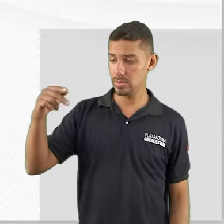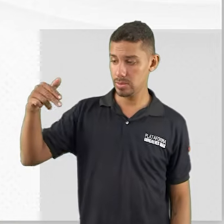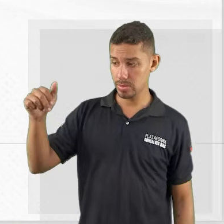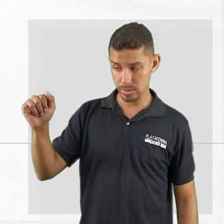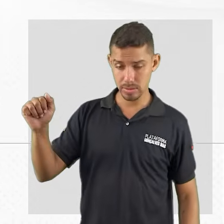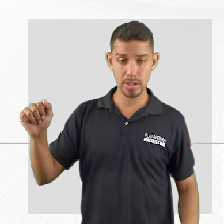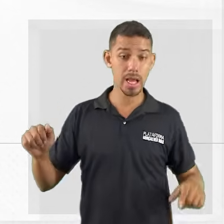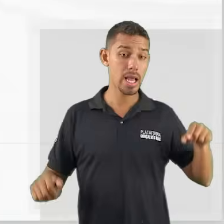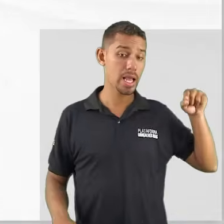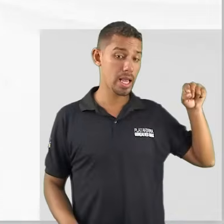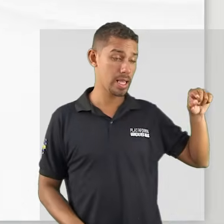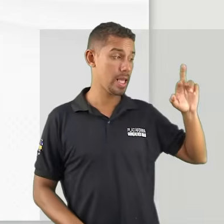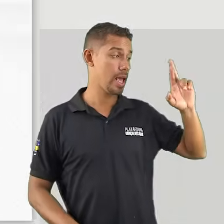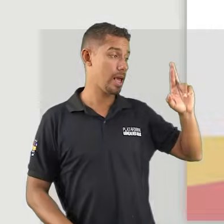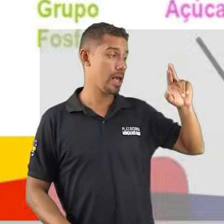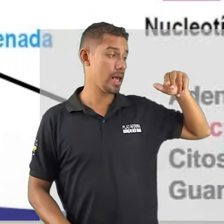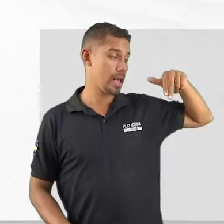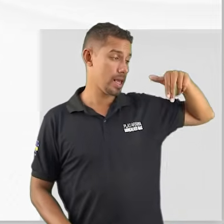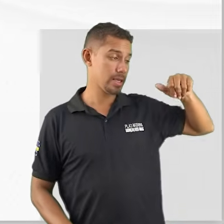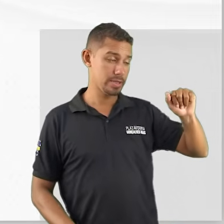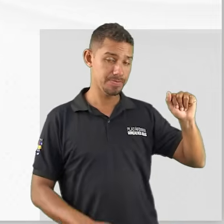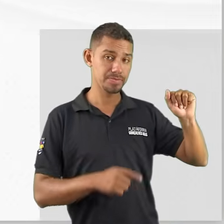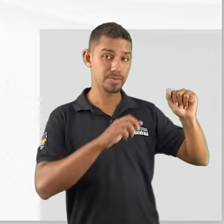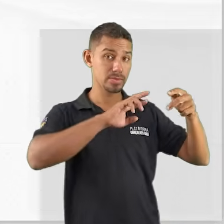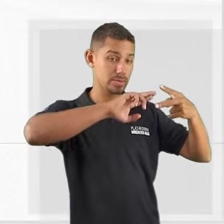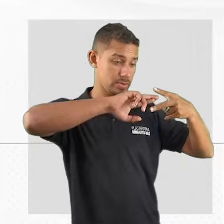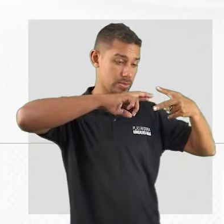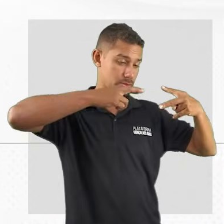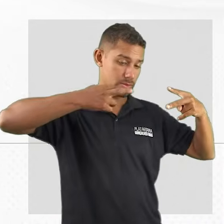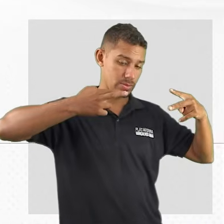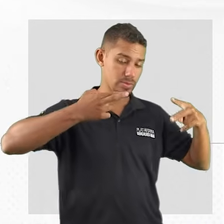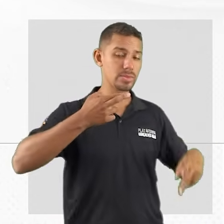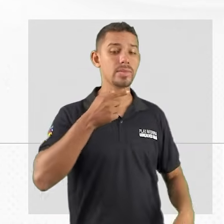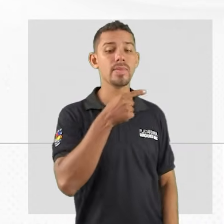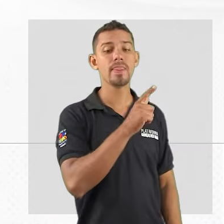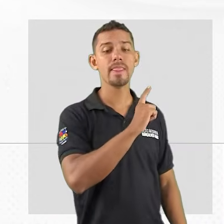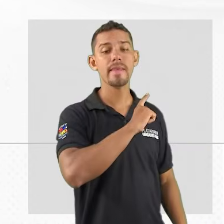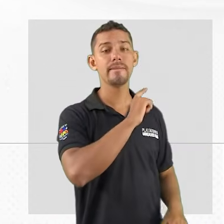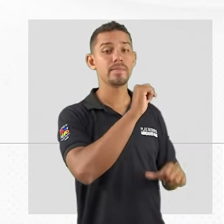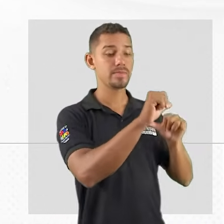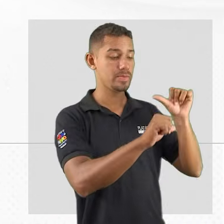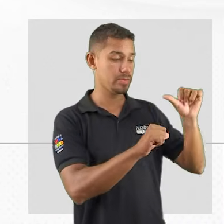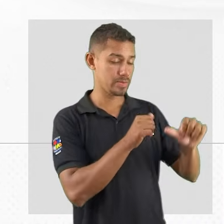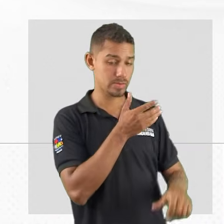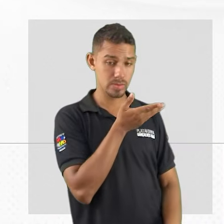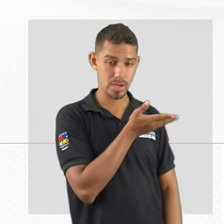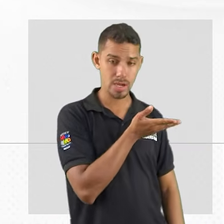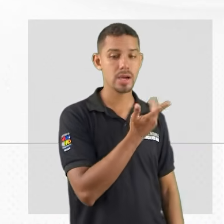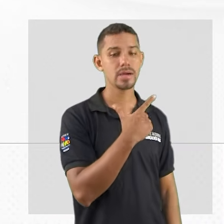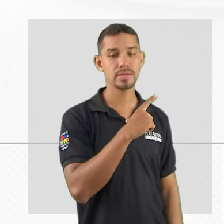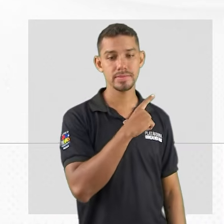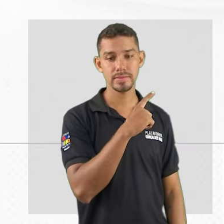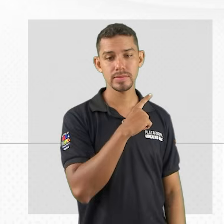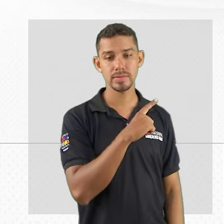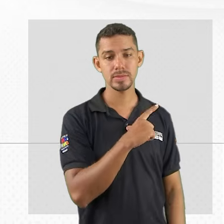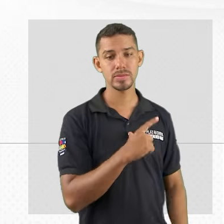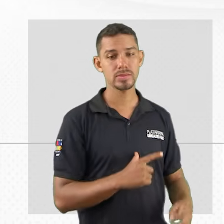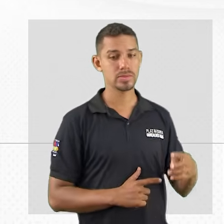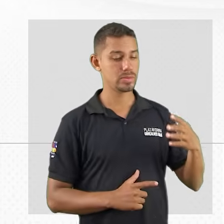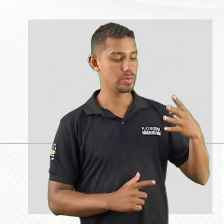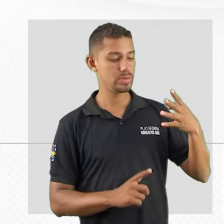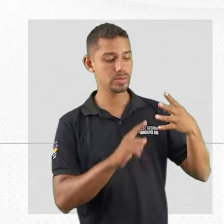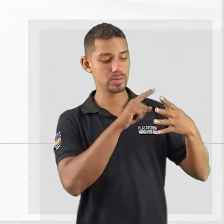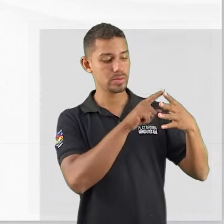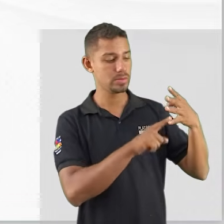tá? Já no RNA, pessoal, a gente tem a modificação dessas bases nitrogenadas. Nós temos